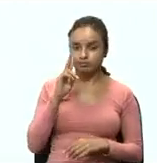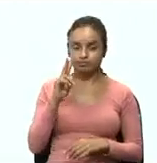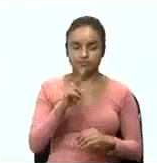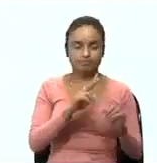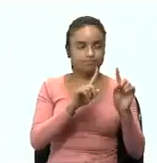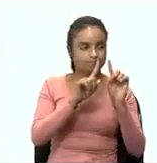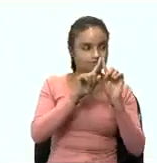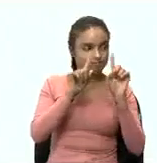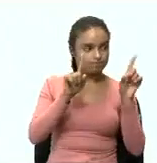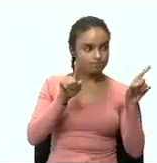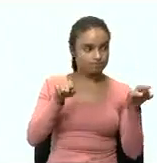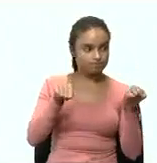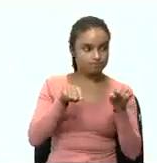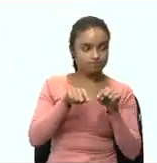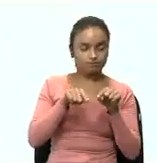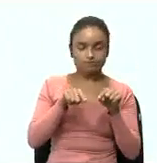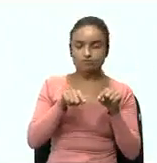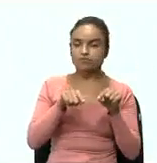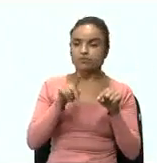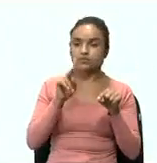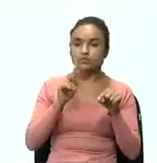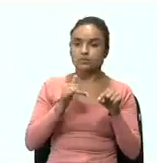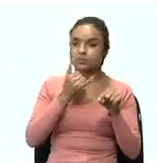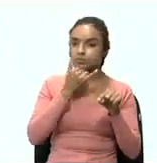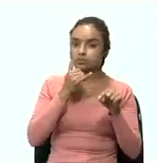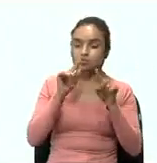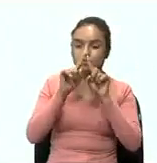Isso aqui vai ser igual. E aqui a gente pode pensar da